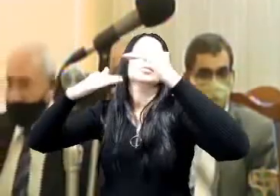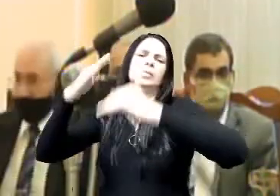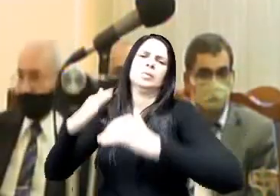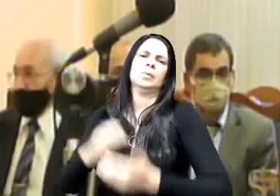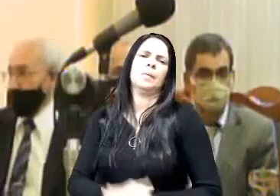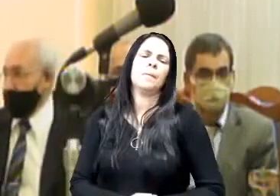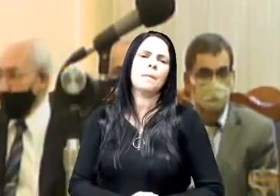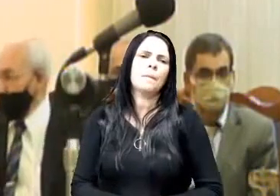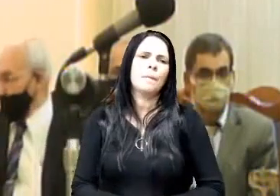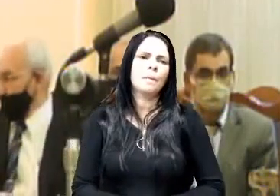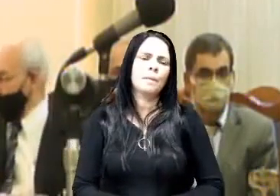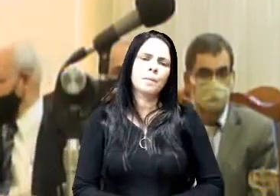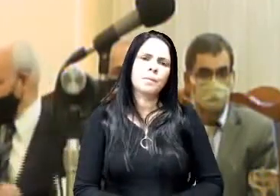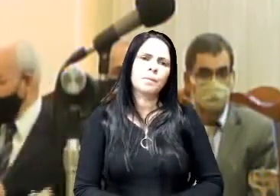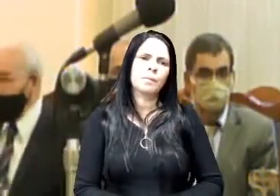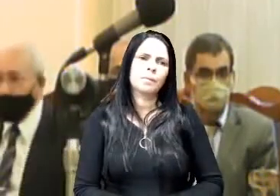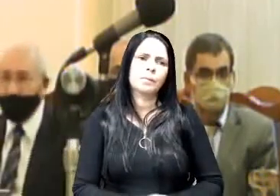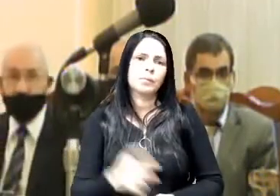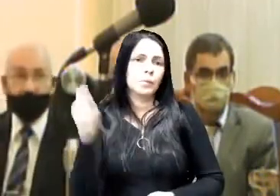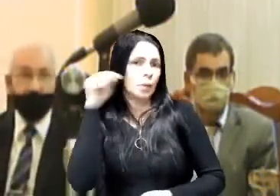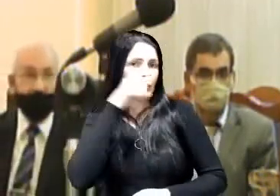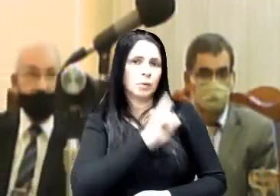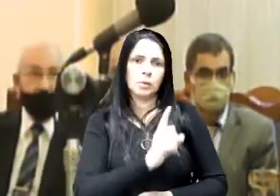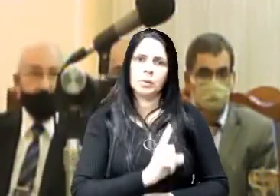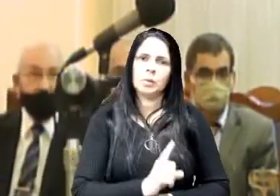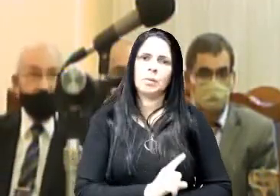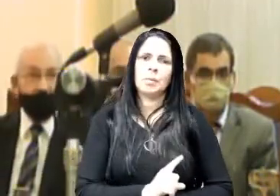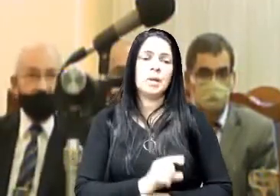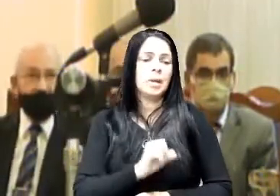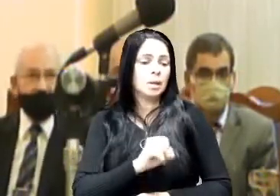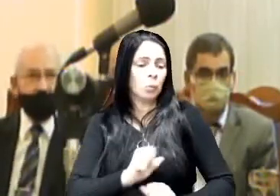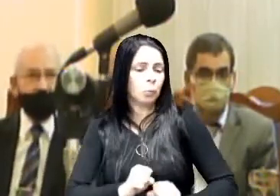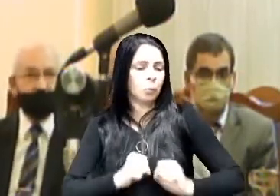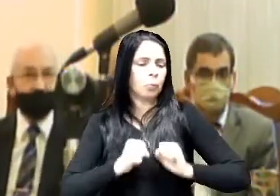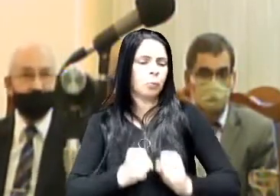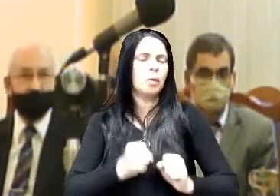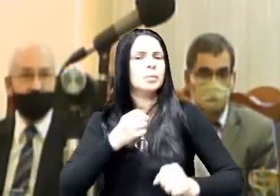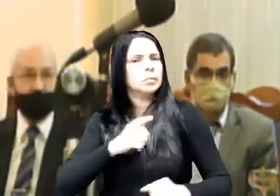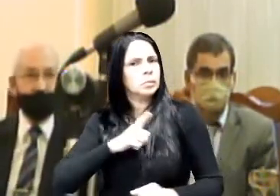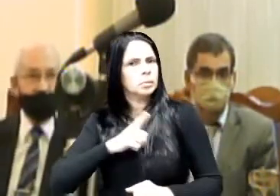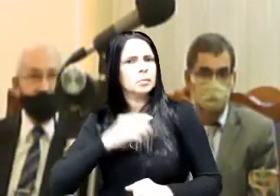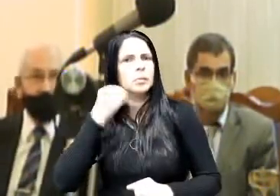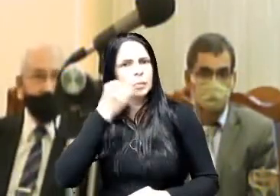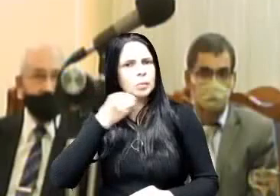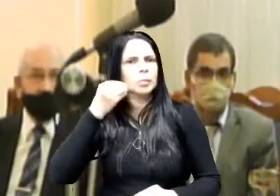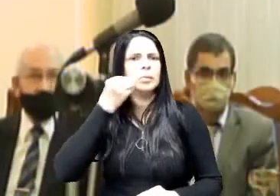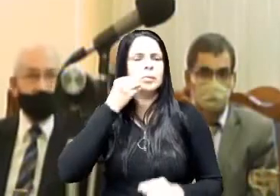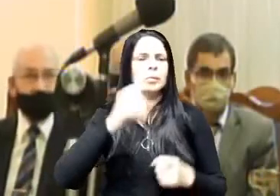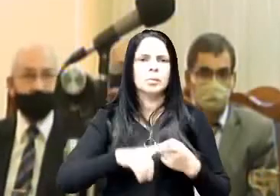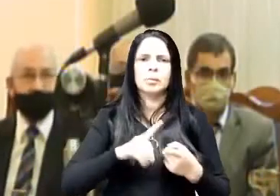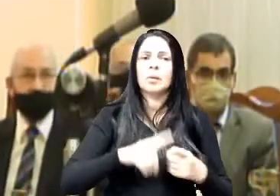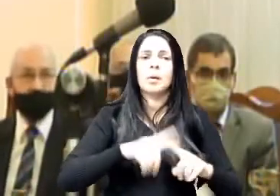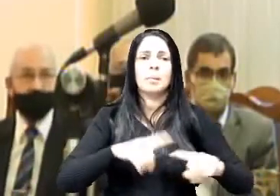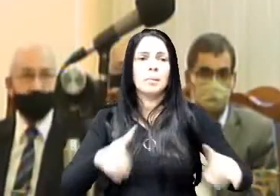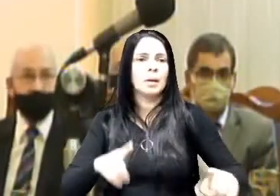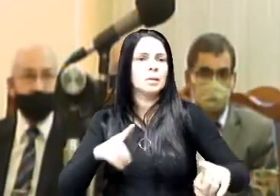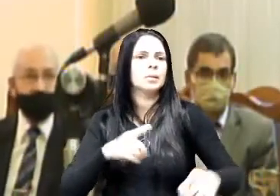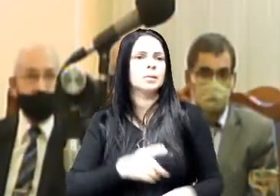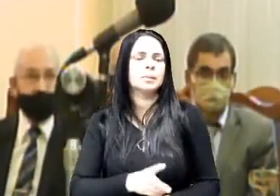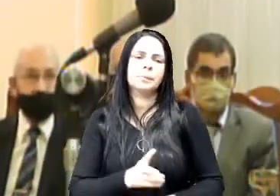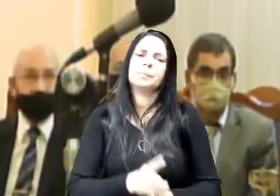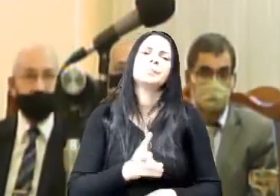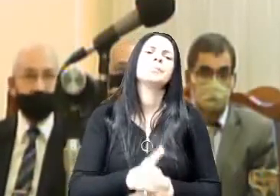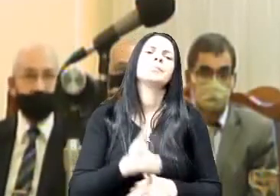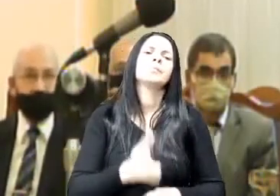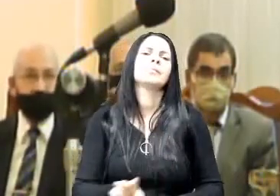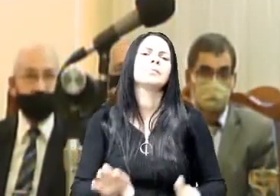conquistando. Não é tão difícil assim. Se houver esforço, se houver oportunidades, você consegue chegar. Agora, se manter lá,